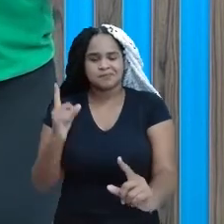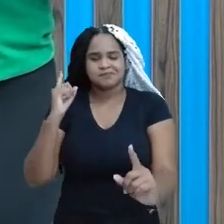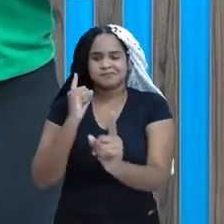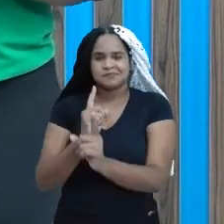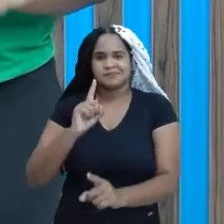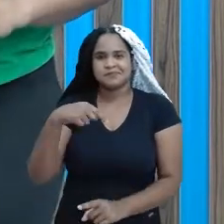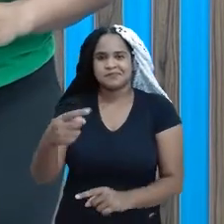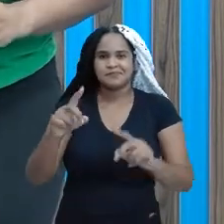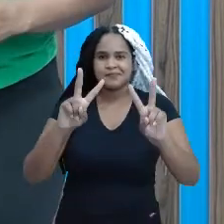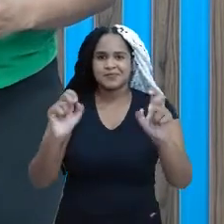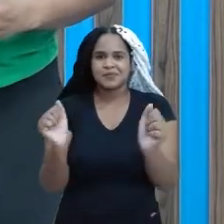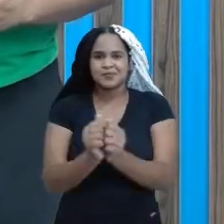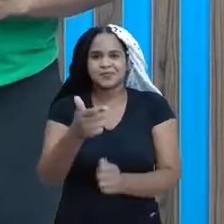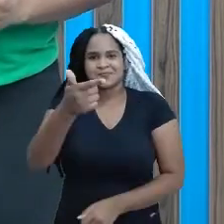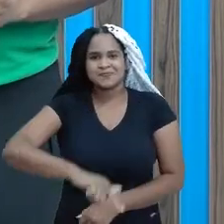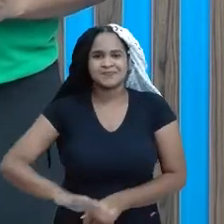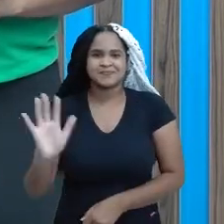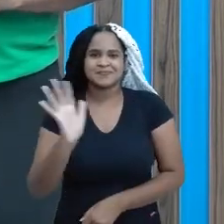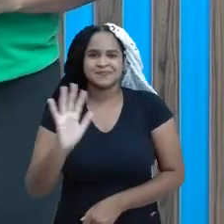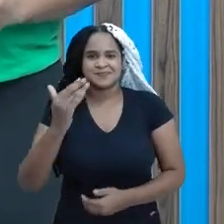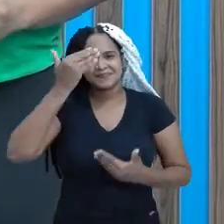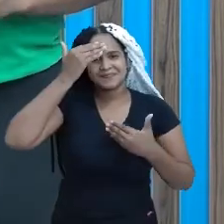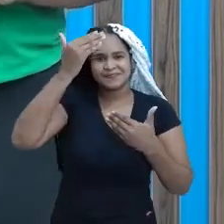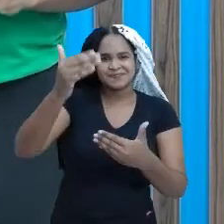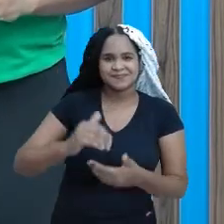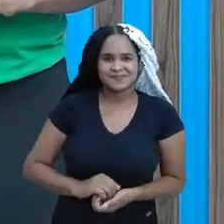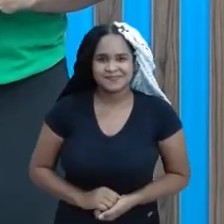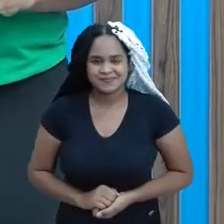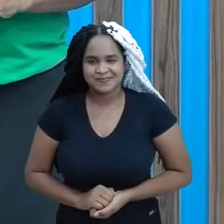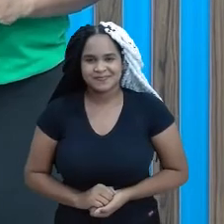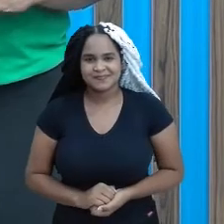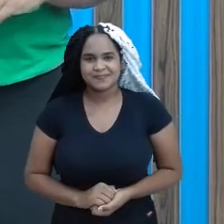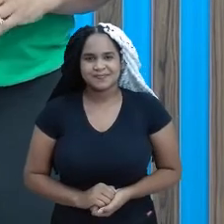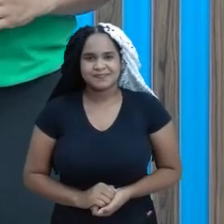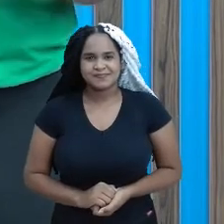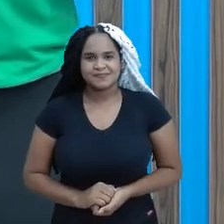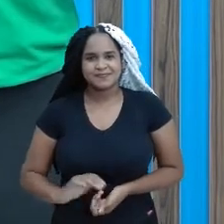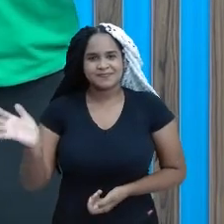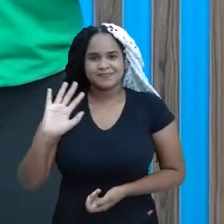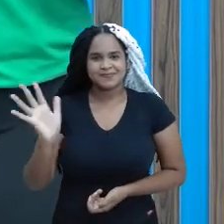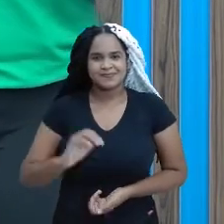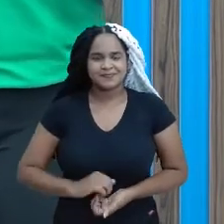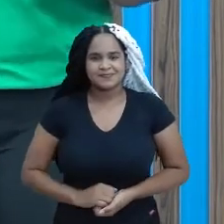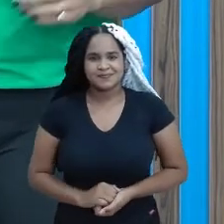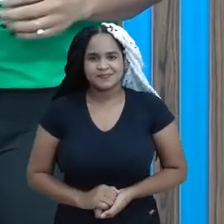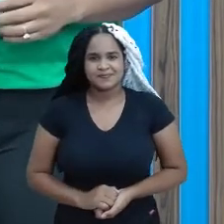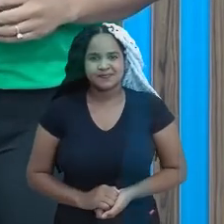próxima temática estaremos mais uma vez. Obrigada e até a próxima. Tchau, tchau.